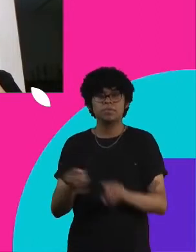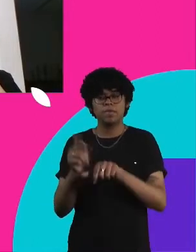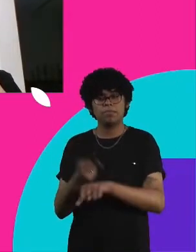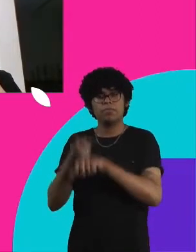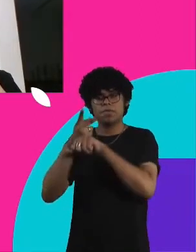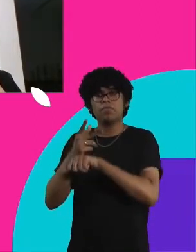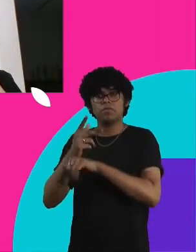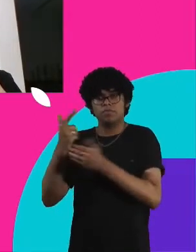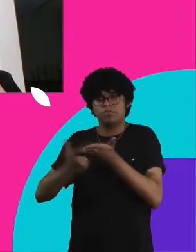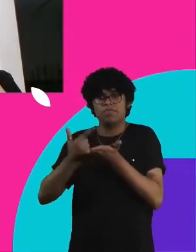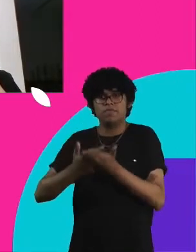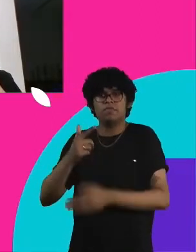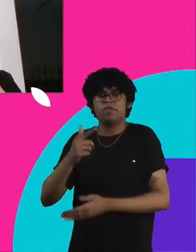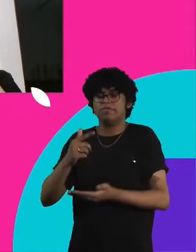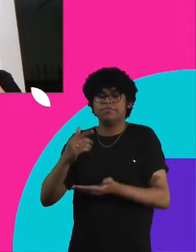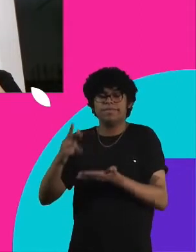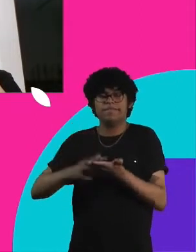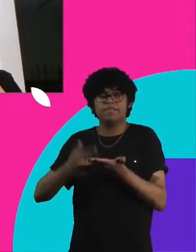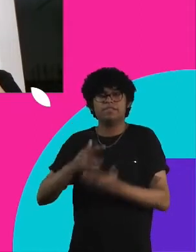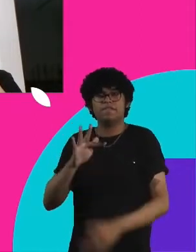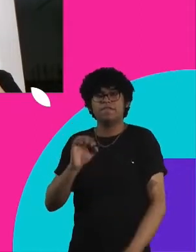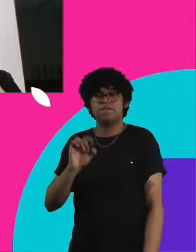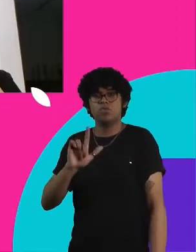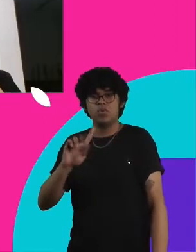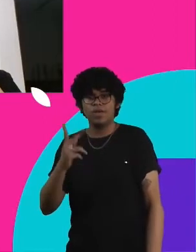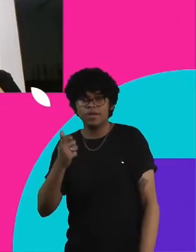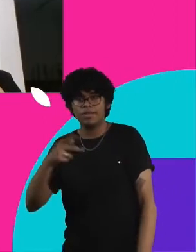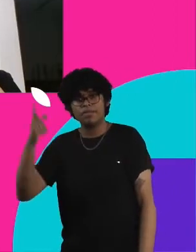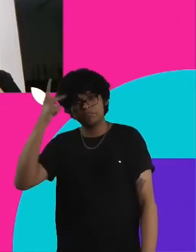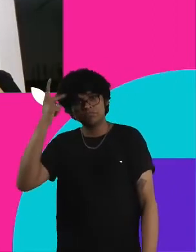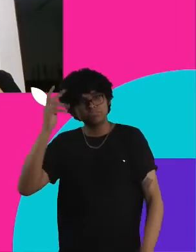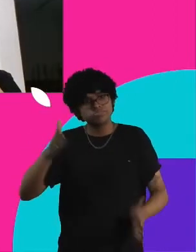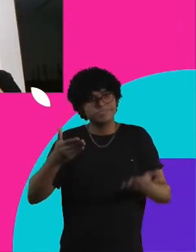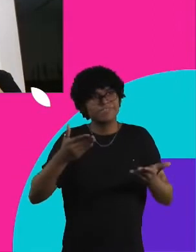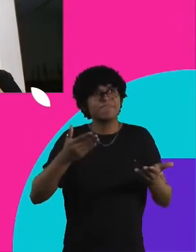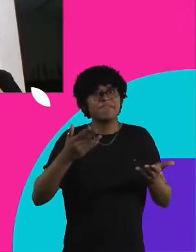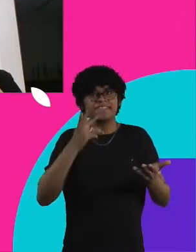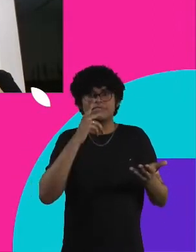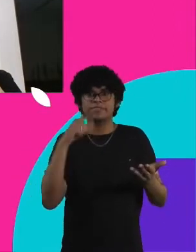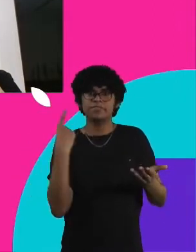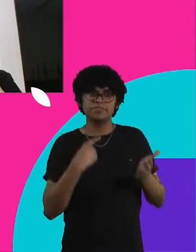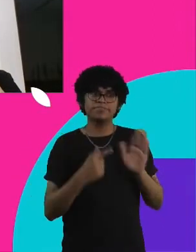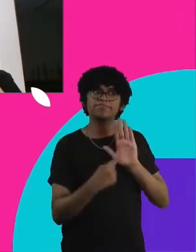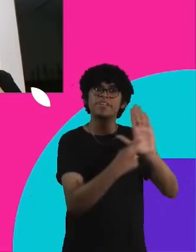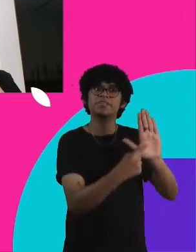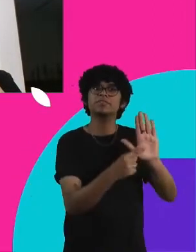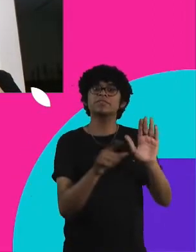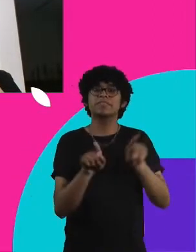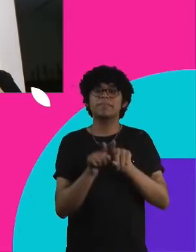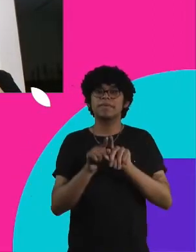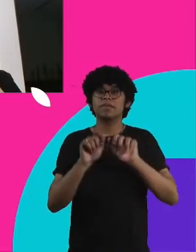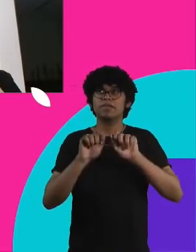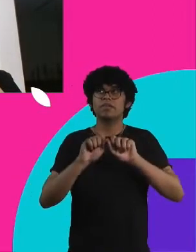agradecendo a Eliane Trindade, também nos deu muita visibilidade, então ajudou a chancelar. A gente foi para a ONU como um case referência na Assembleia Geral,